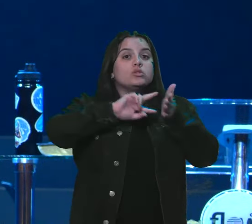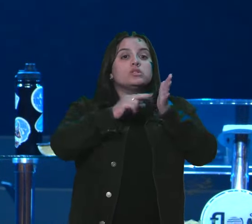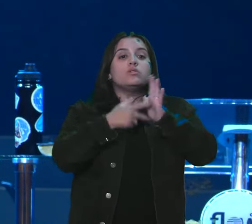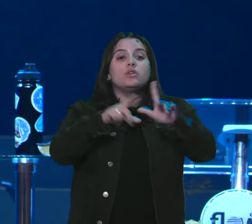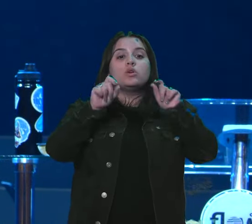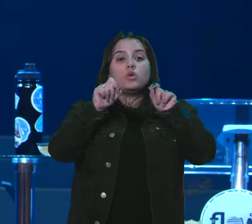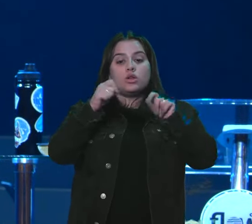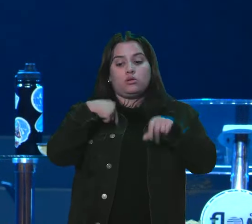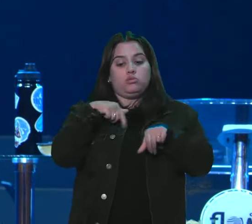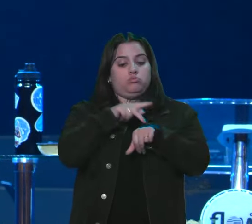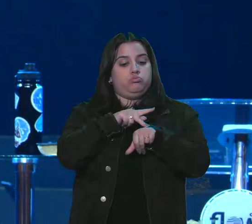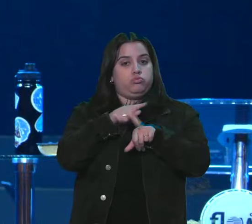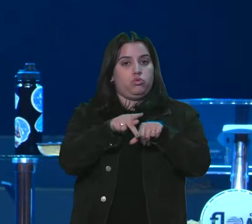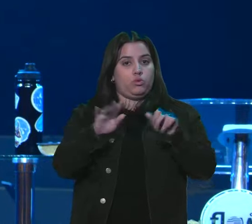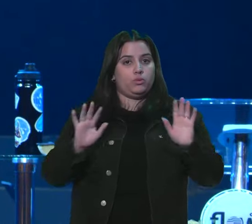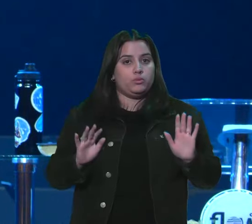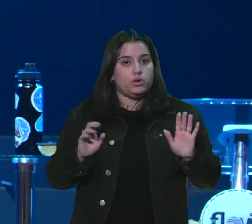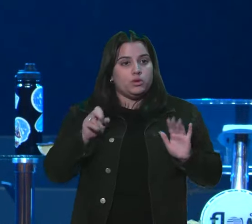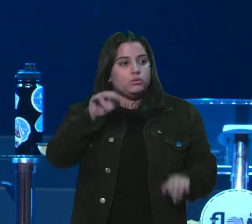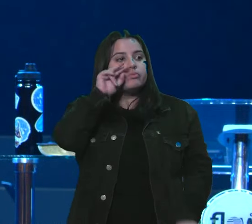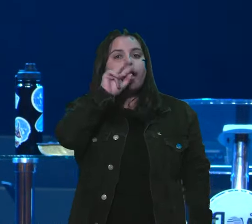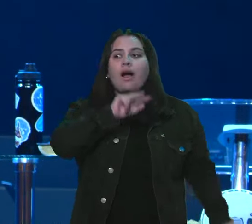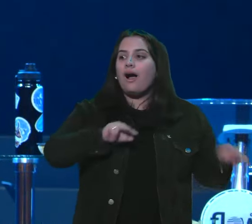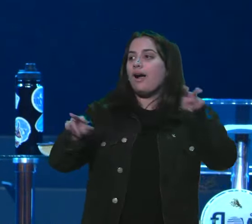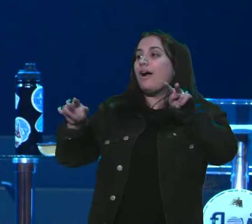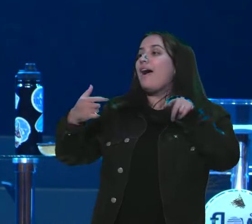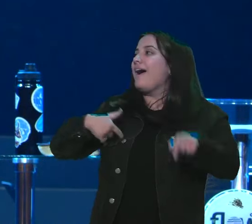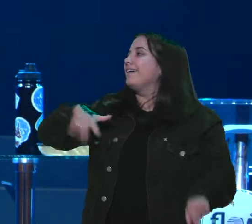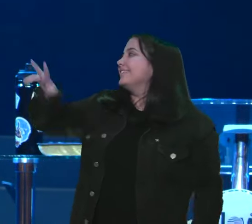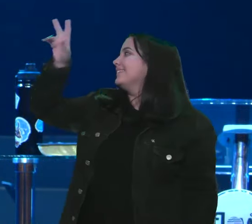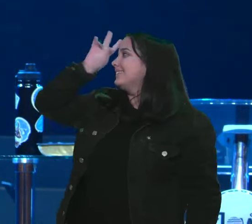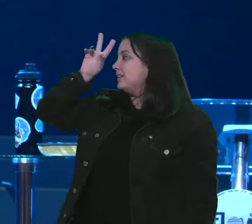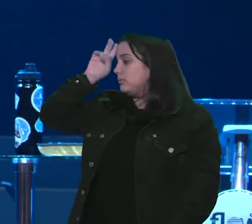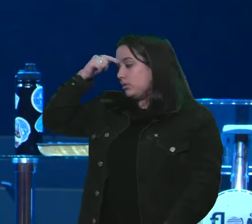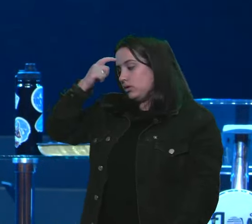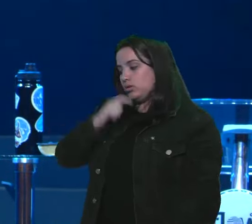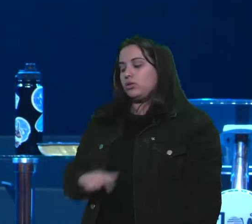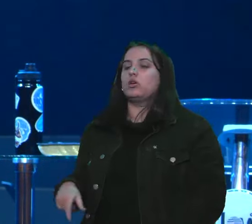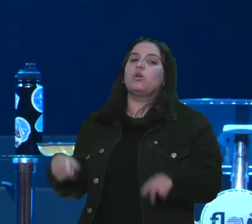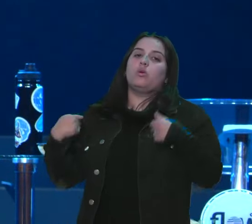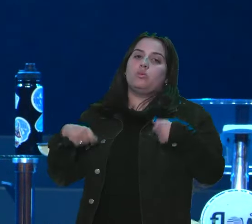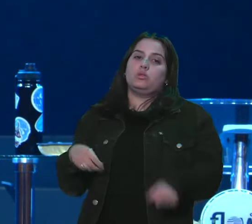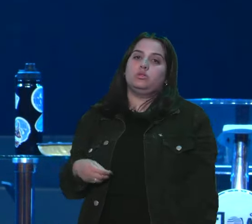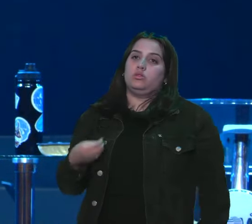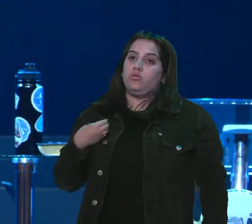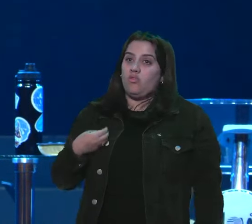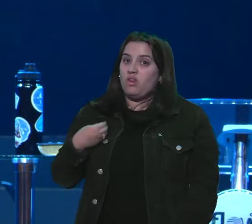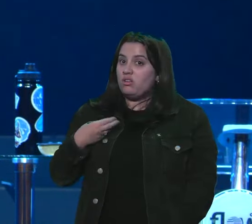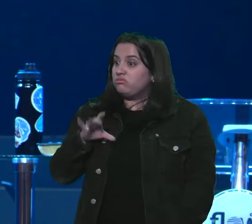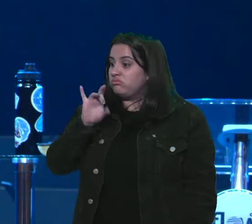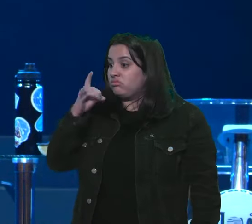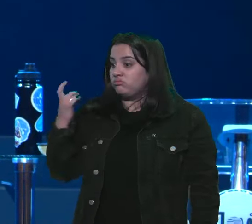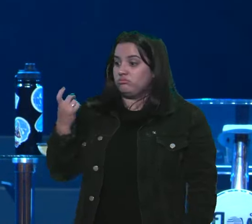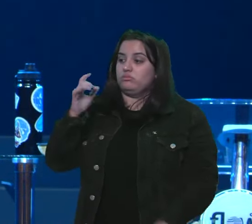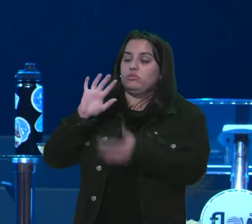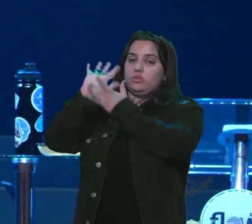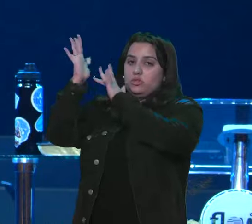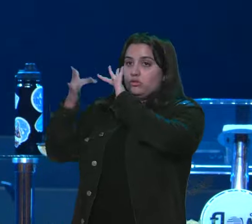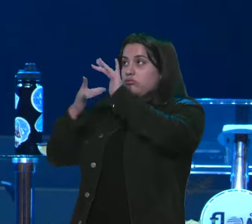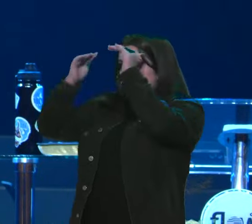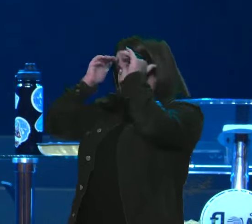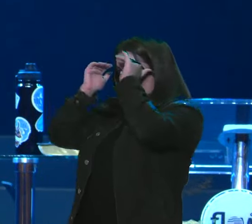eles olhassem para as próprias roupas, eles iam se lembrar de que eles deveriam viver apenas para Deus e obedecer